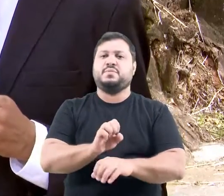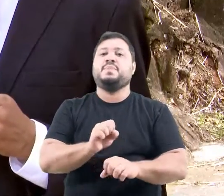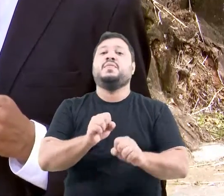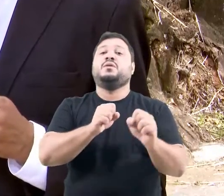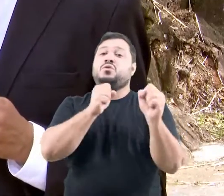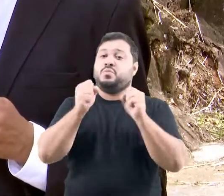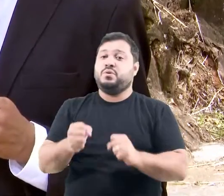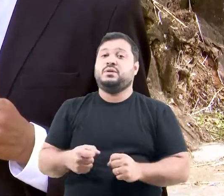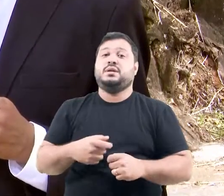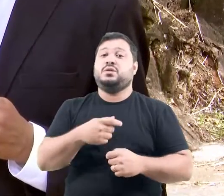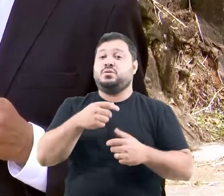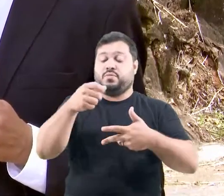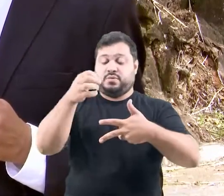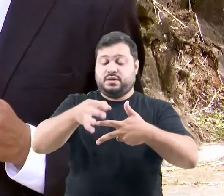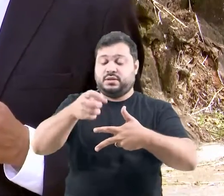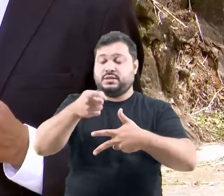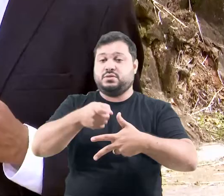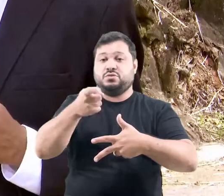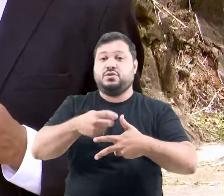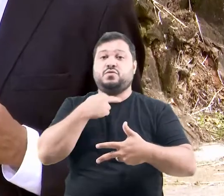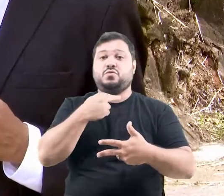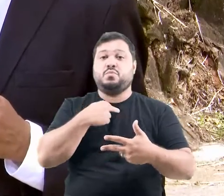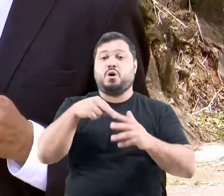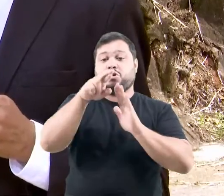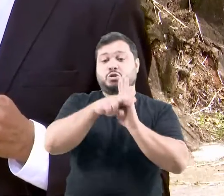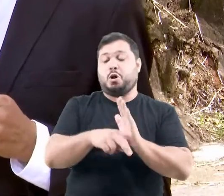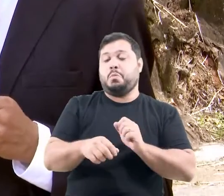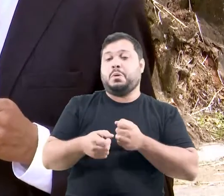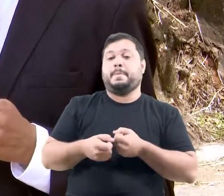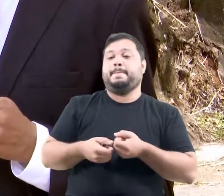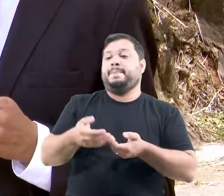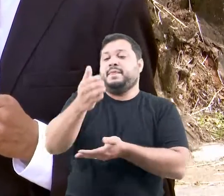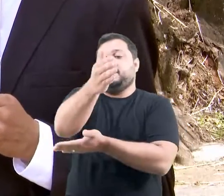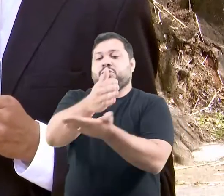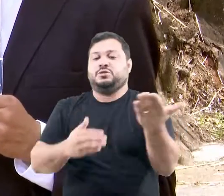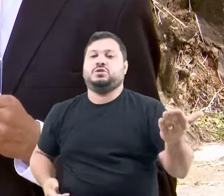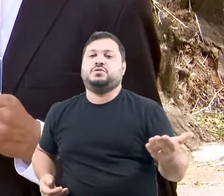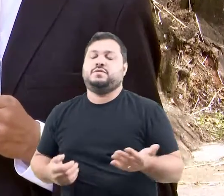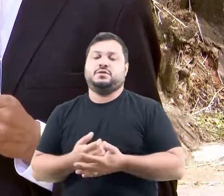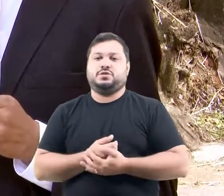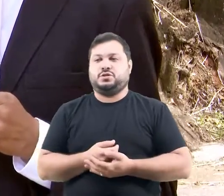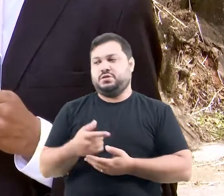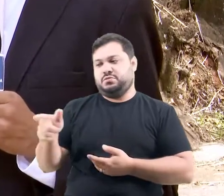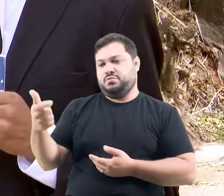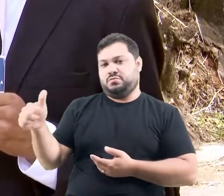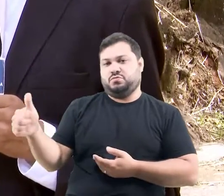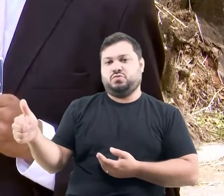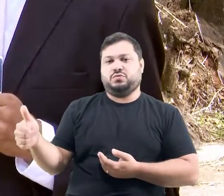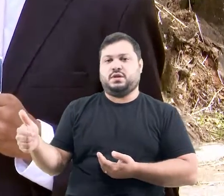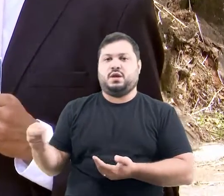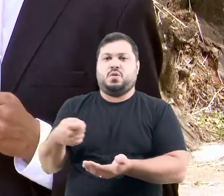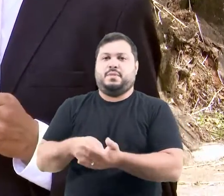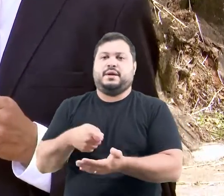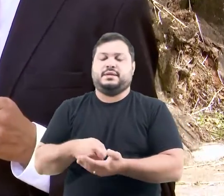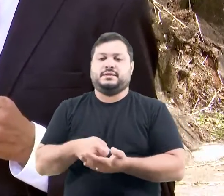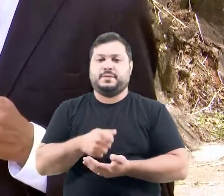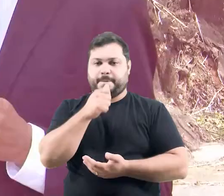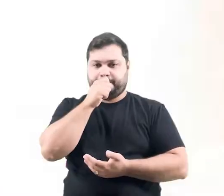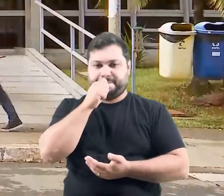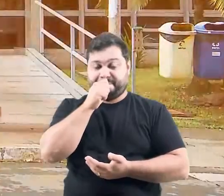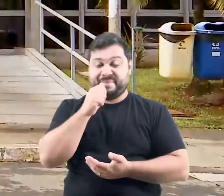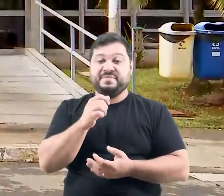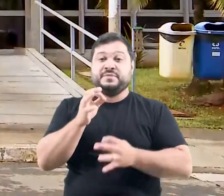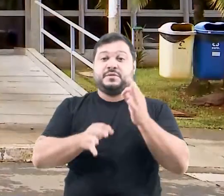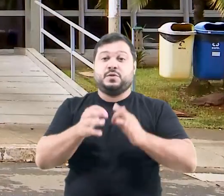e o Poder Executivo não pode, mediante norma inferior, compartilhar essa responsabilidade com quem não tem obrigação